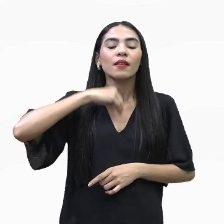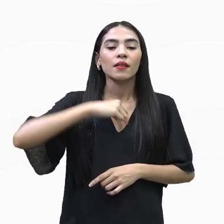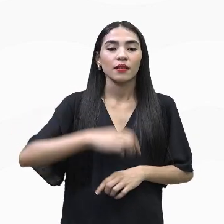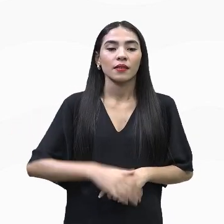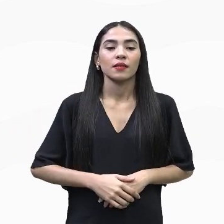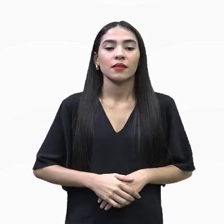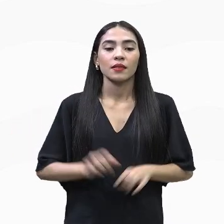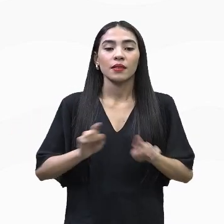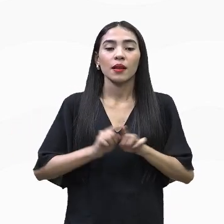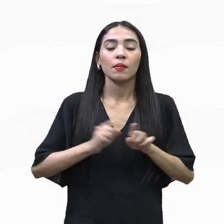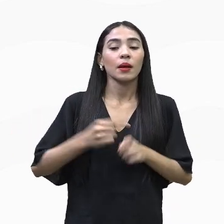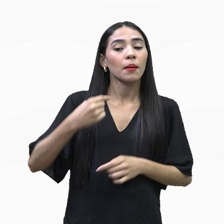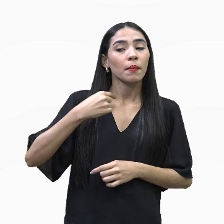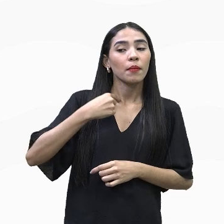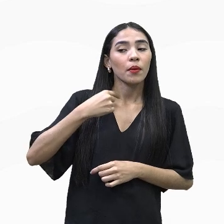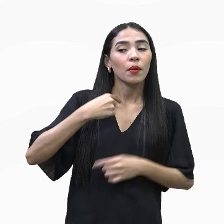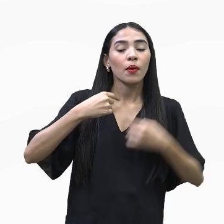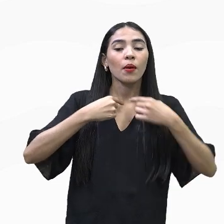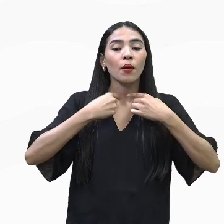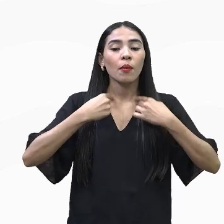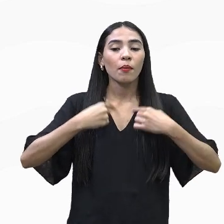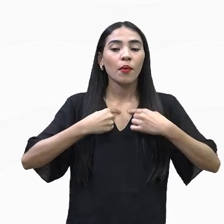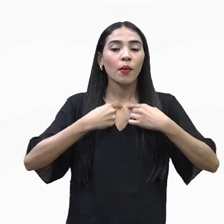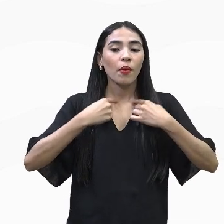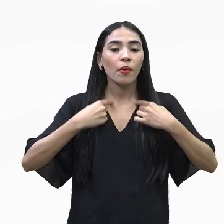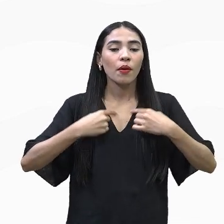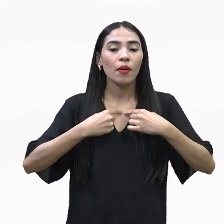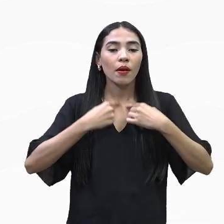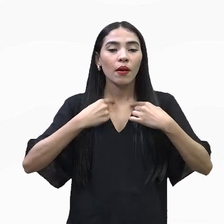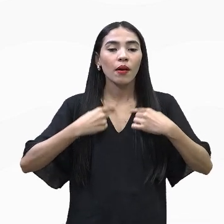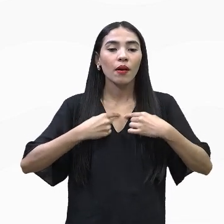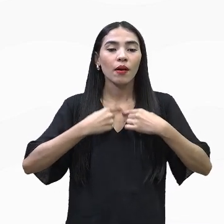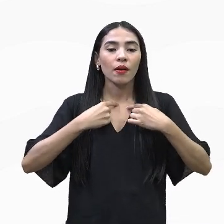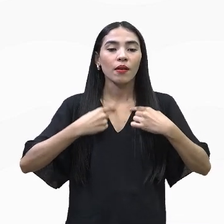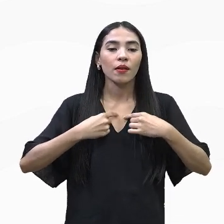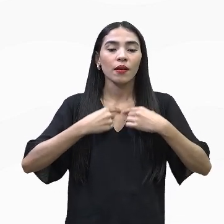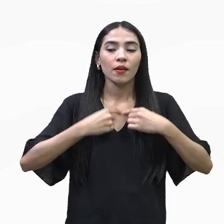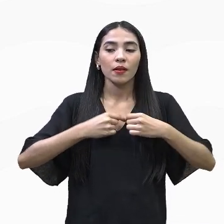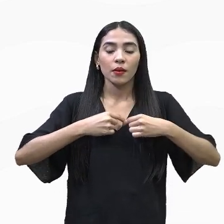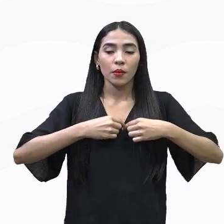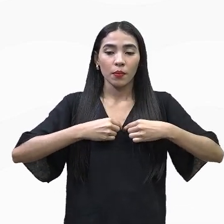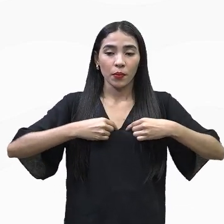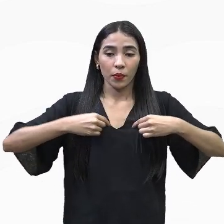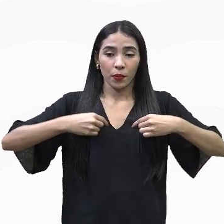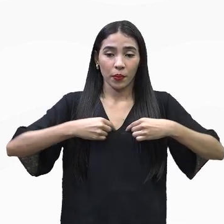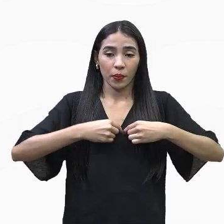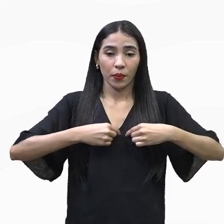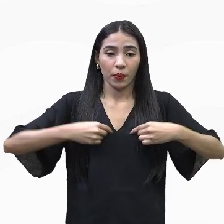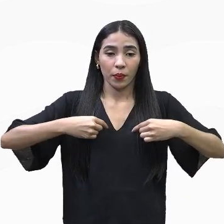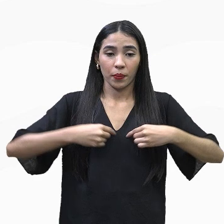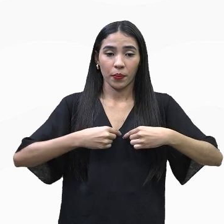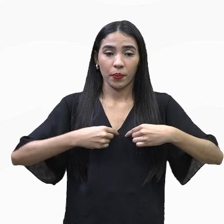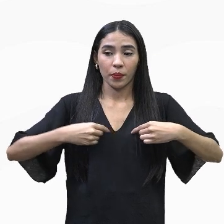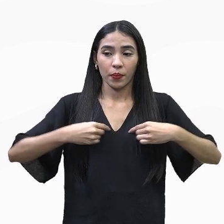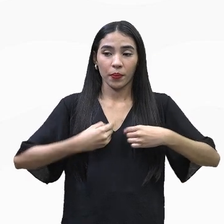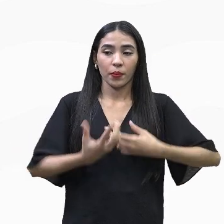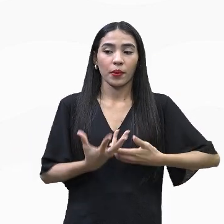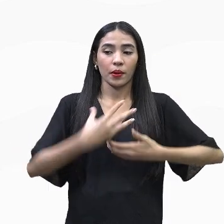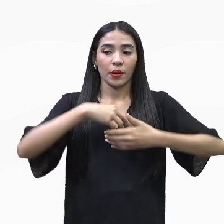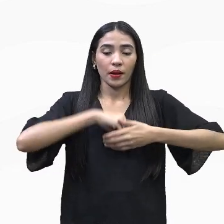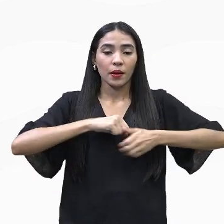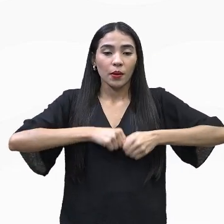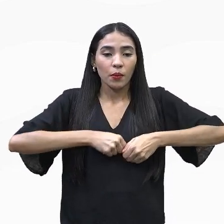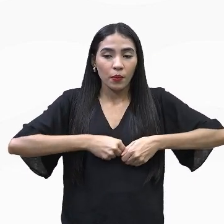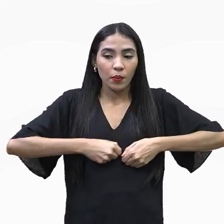né? Brônquios, olha, já estamos chegando aqui mais no nosso peito, no tórax, né? Bronquíolos, alvéolos